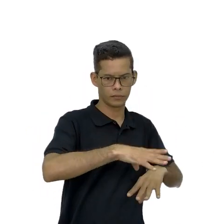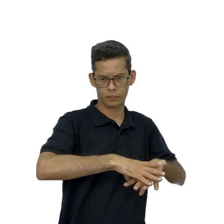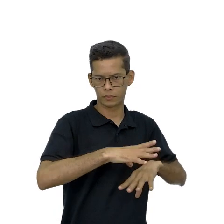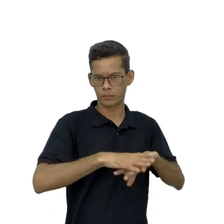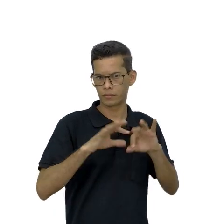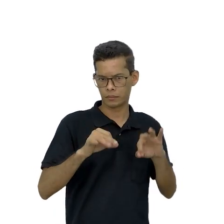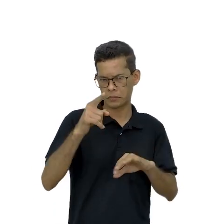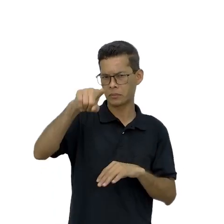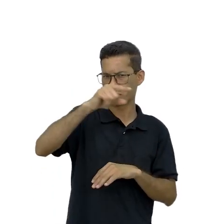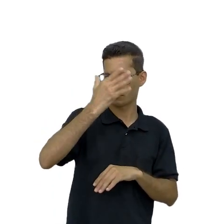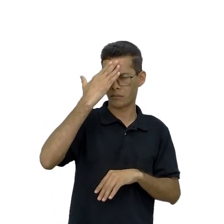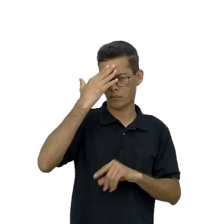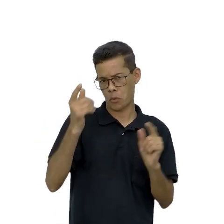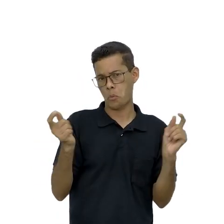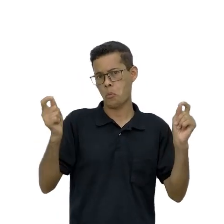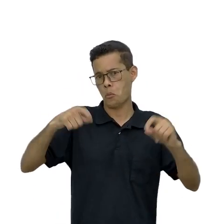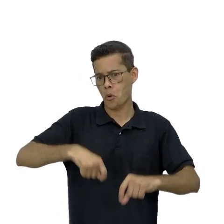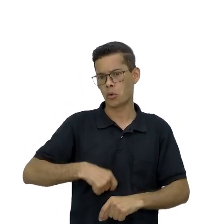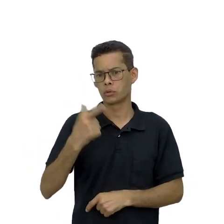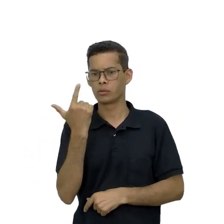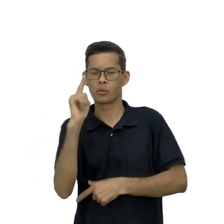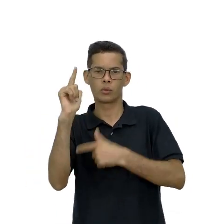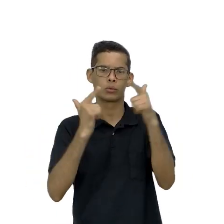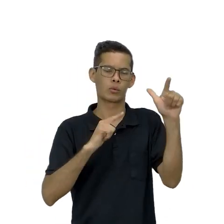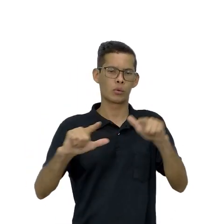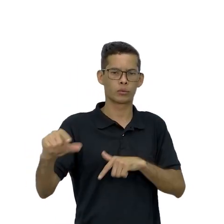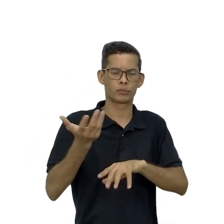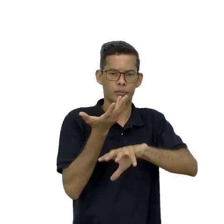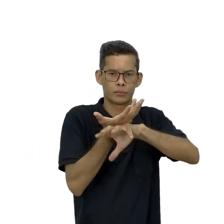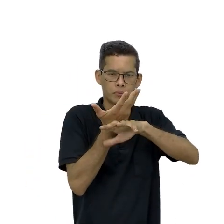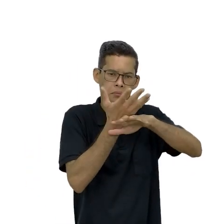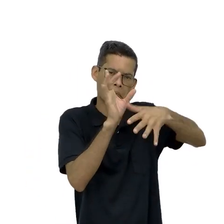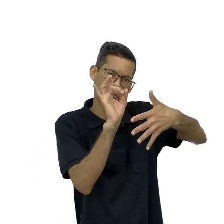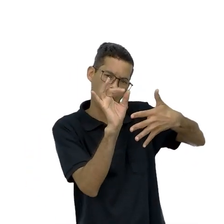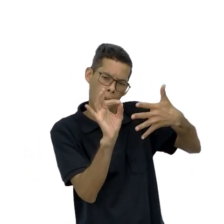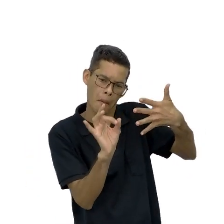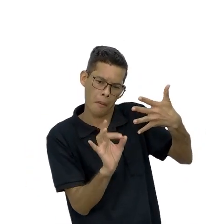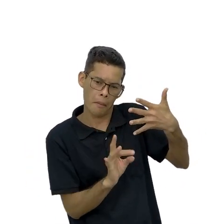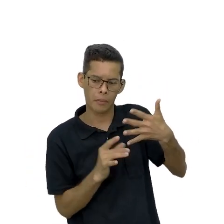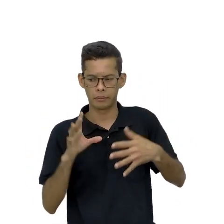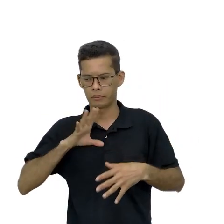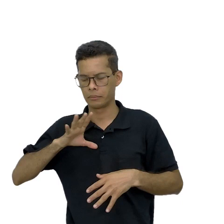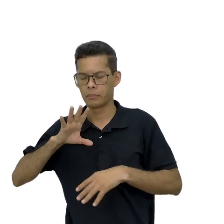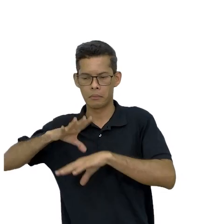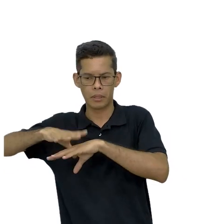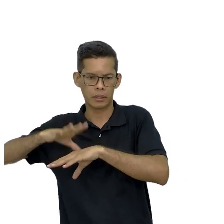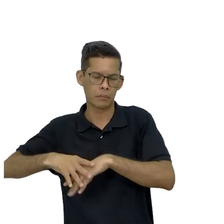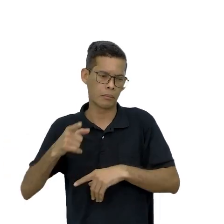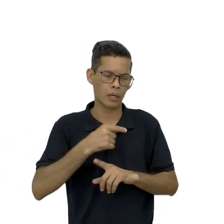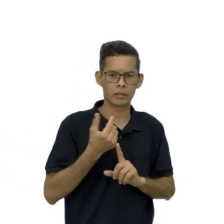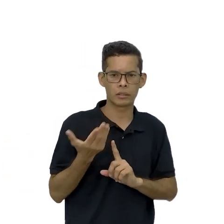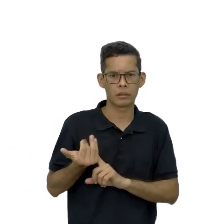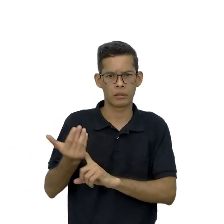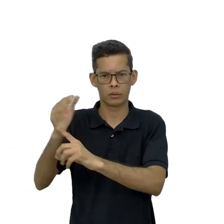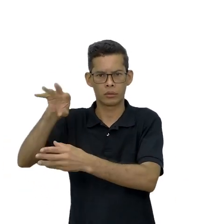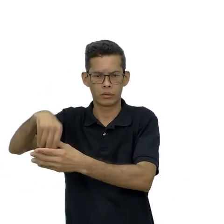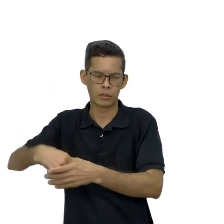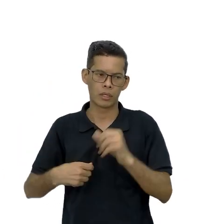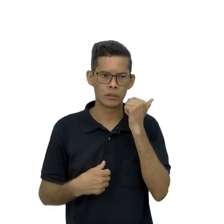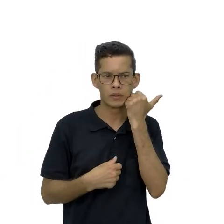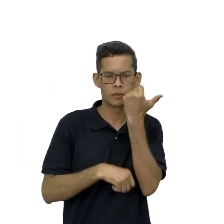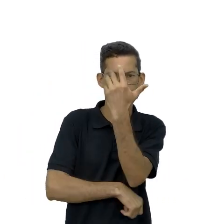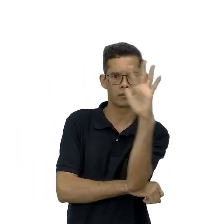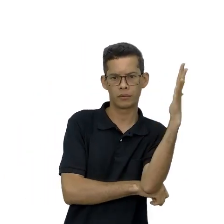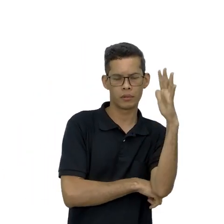vocês sabem que poderá haver outros componentes curriculares também, né? Como matemática e suas tecnologias, ciência da natureza e